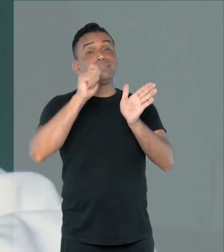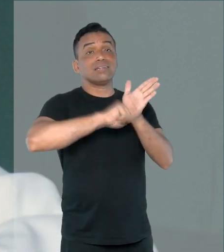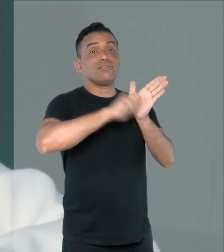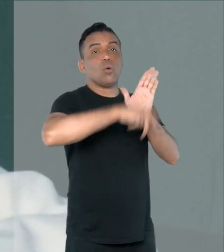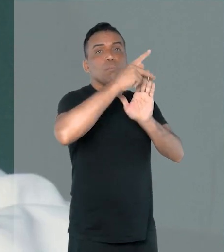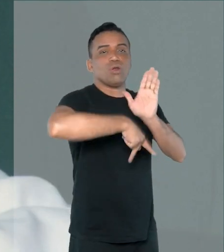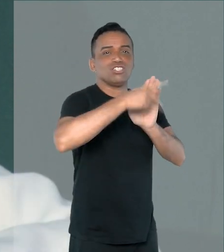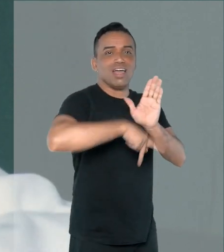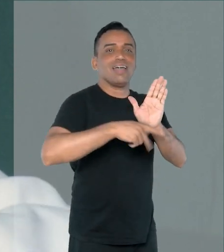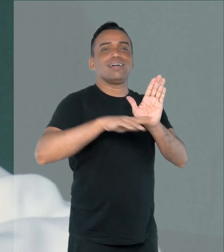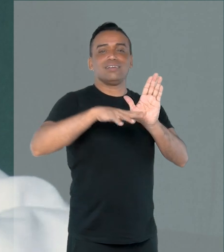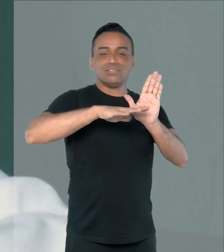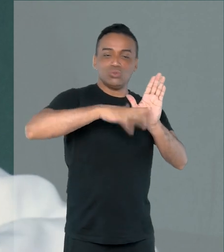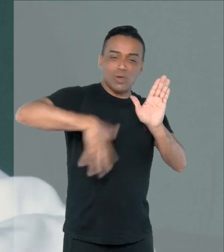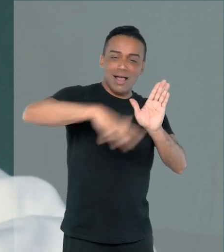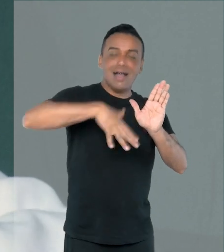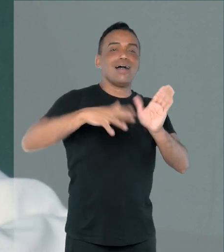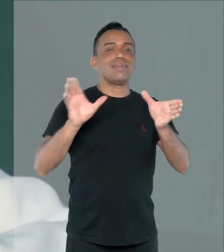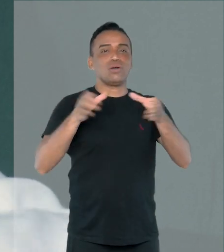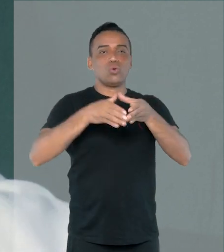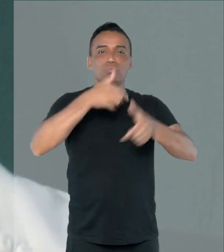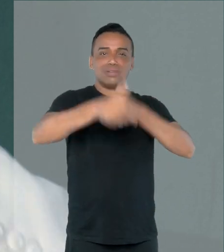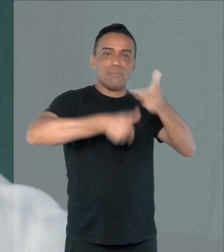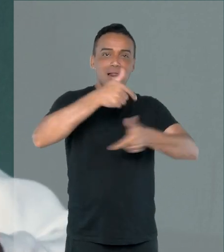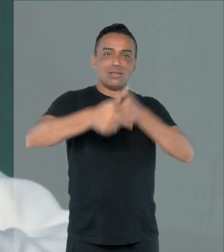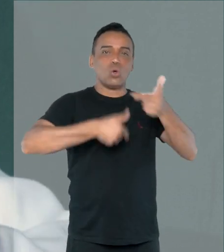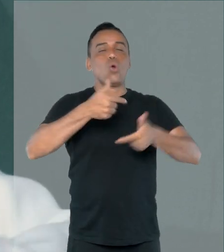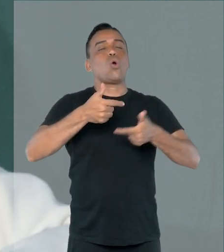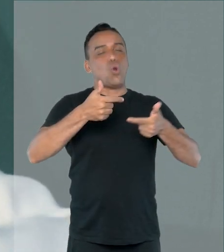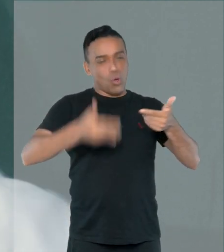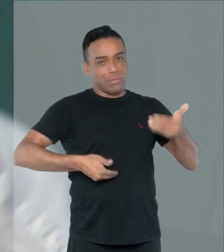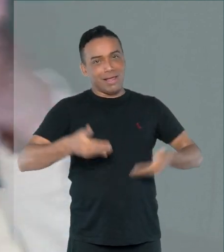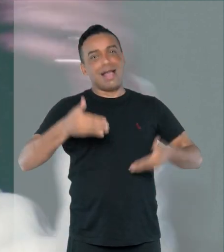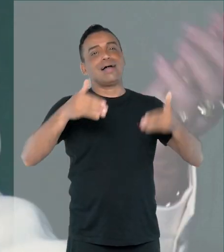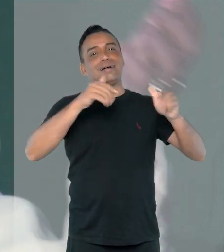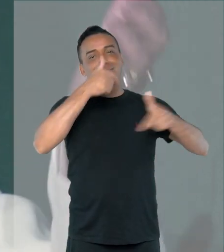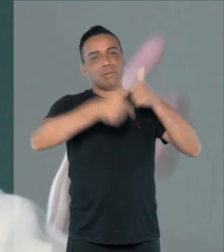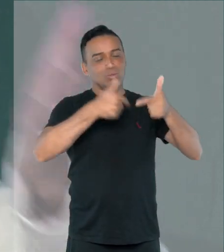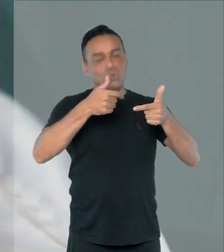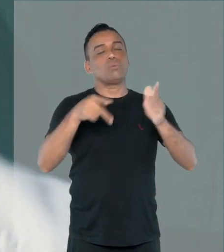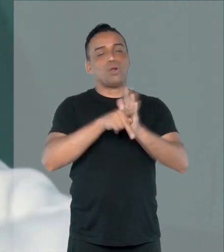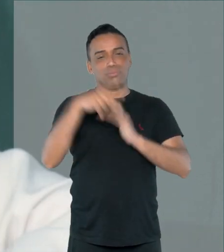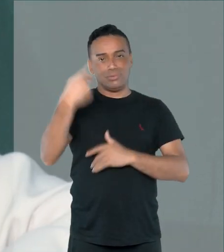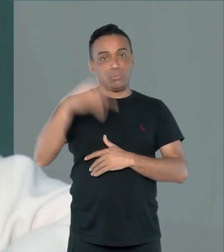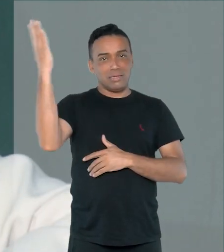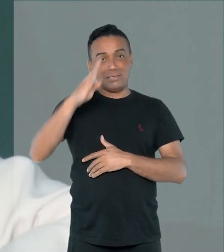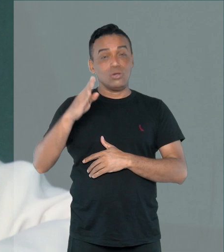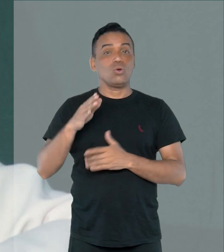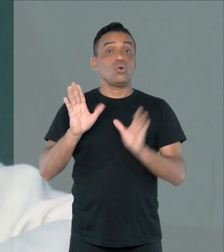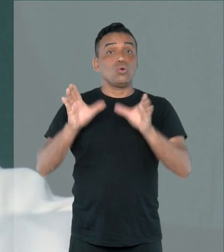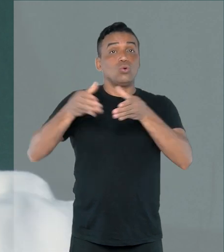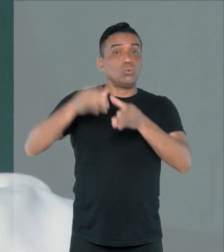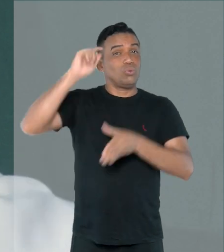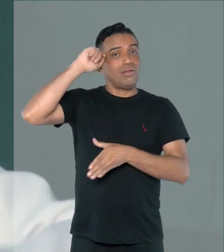Ele saca que é importante não deixar o operariado brasileiro à míngua, né? Os ex-escravizados que estavam nas